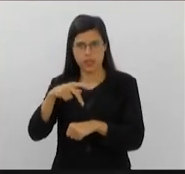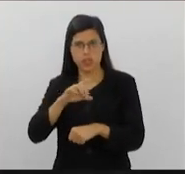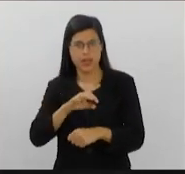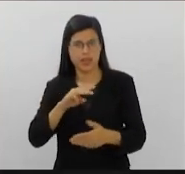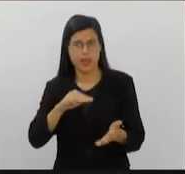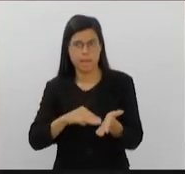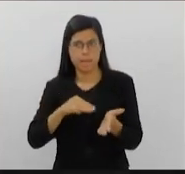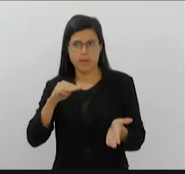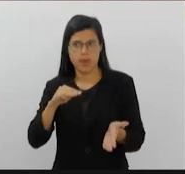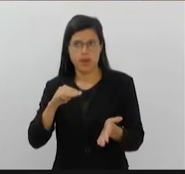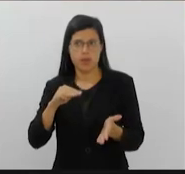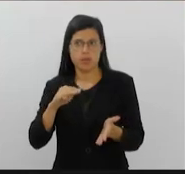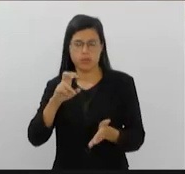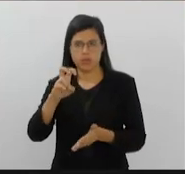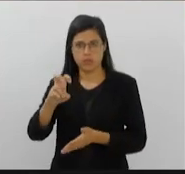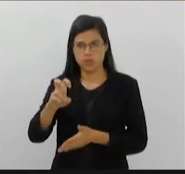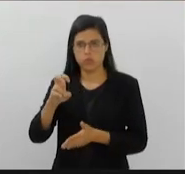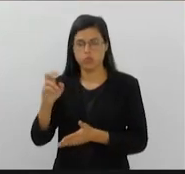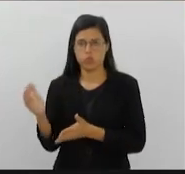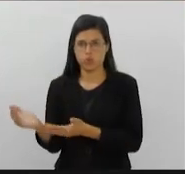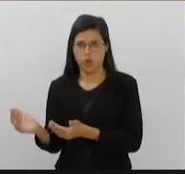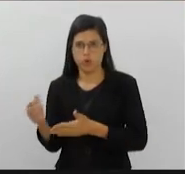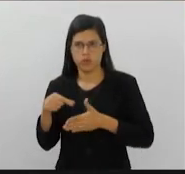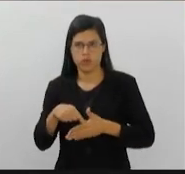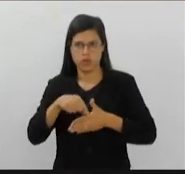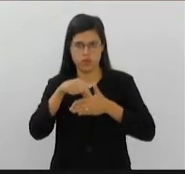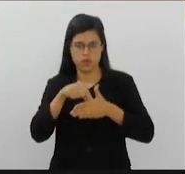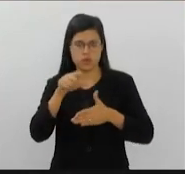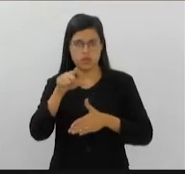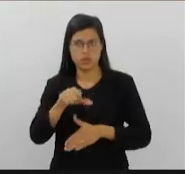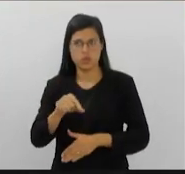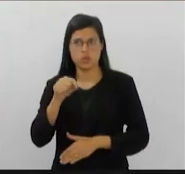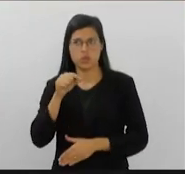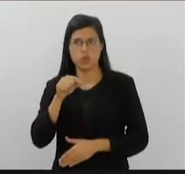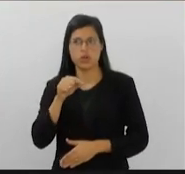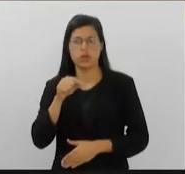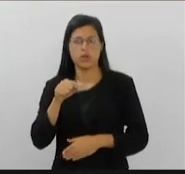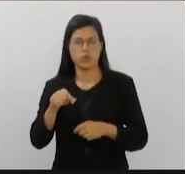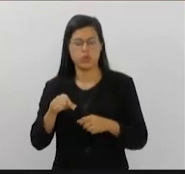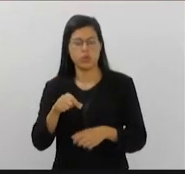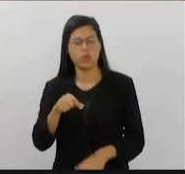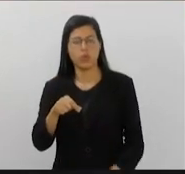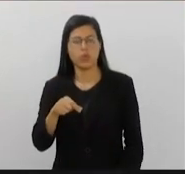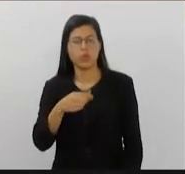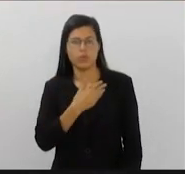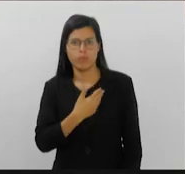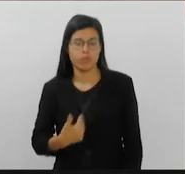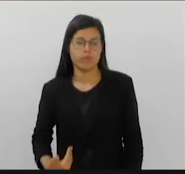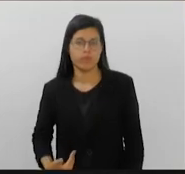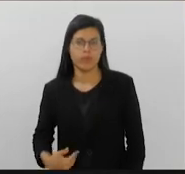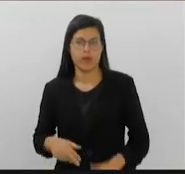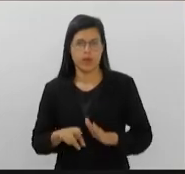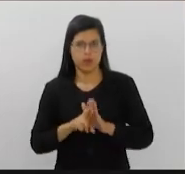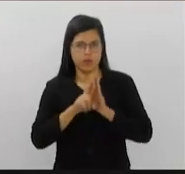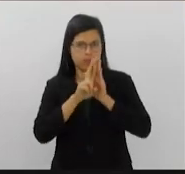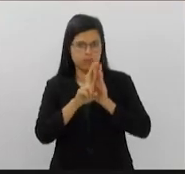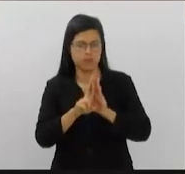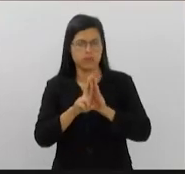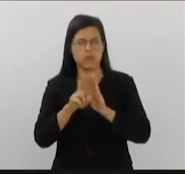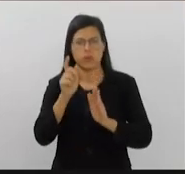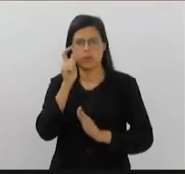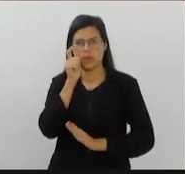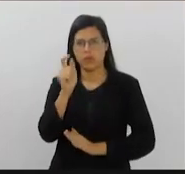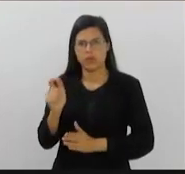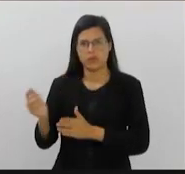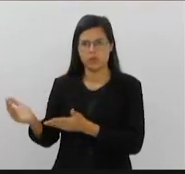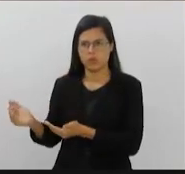G20 aponta 5 jovens lideranças que são selecionadas publicamente para representarem os interesses da